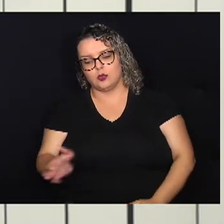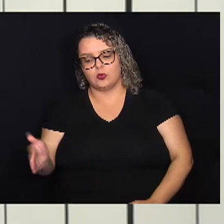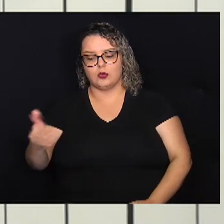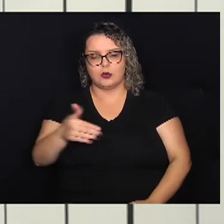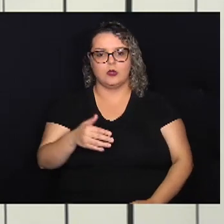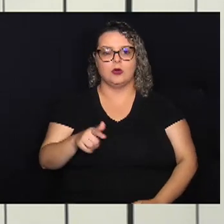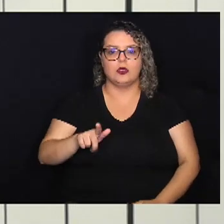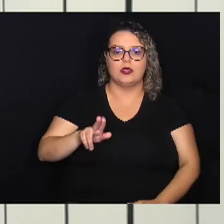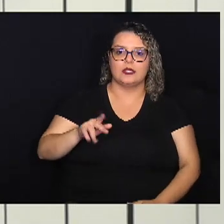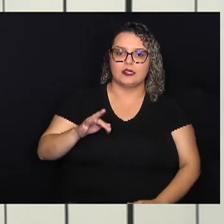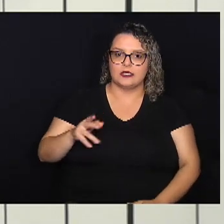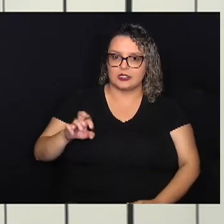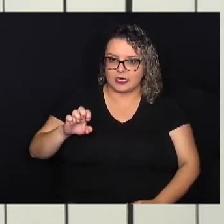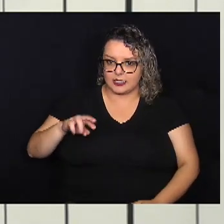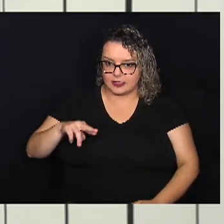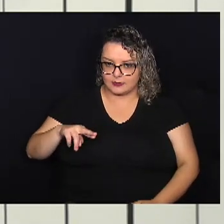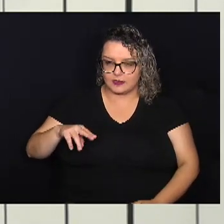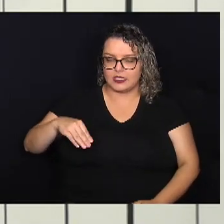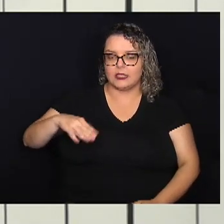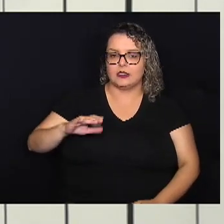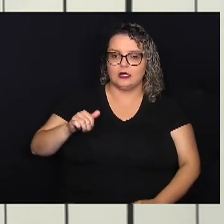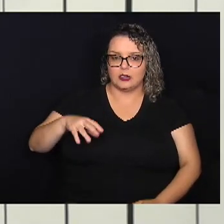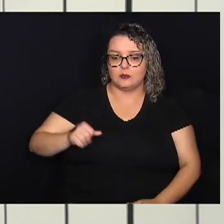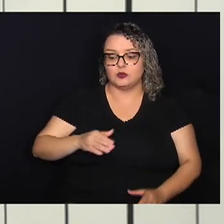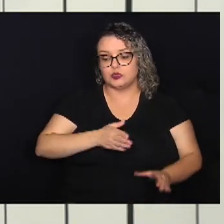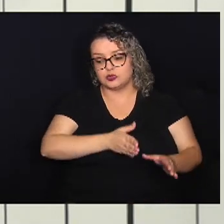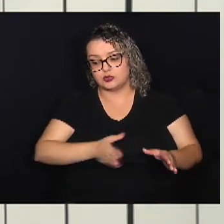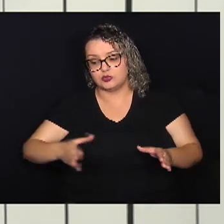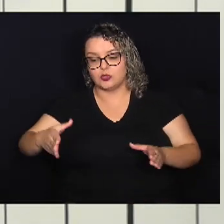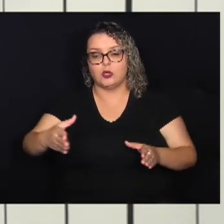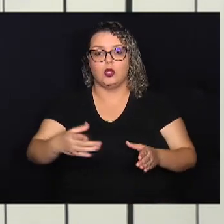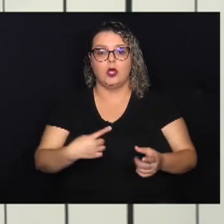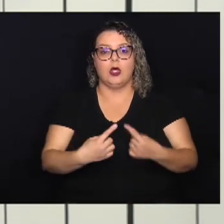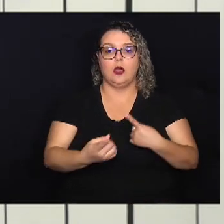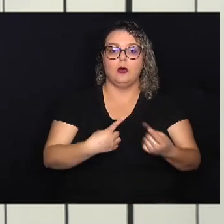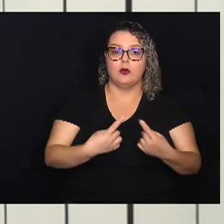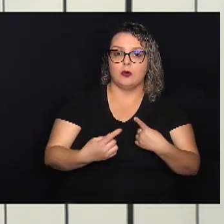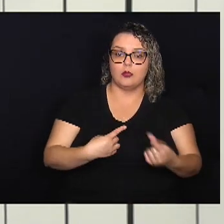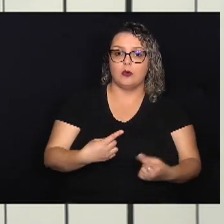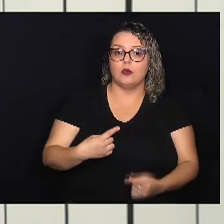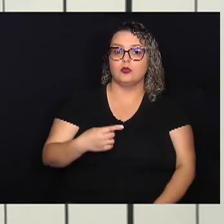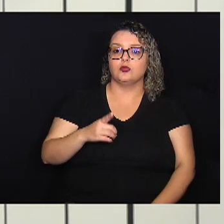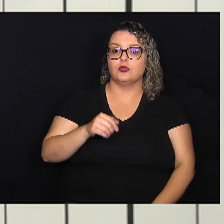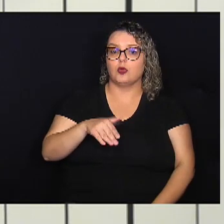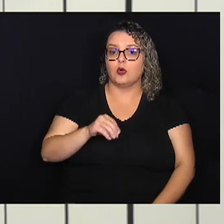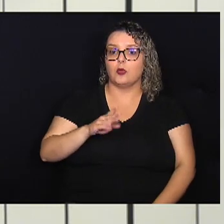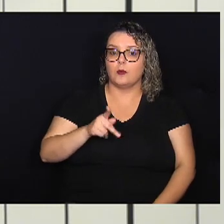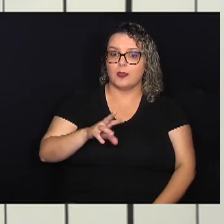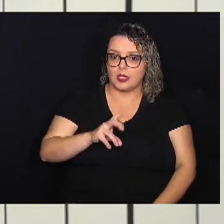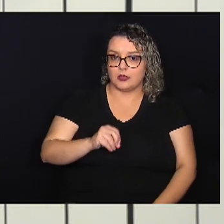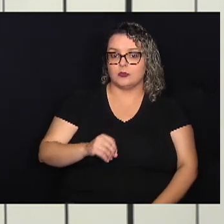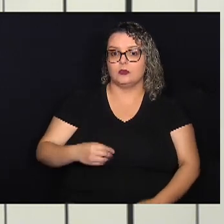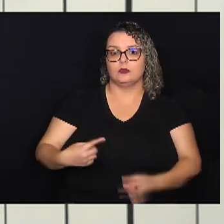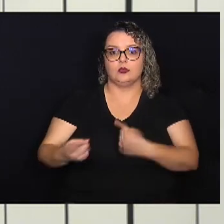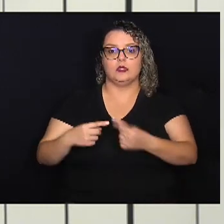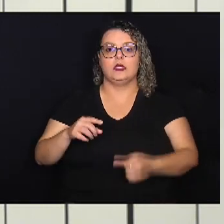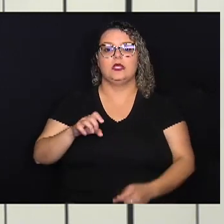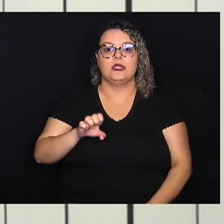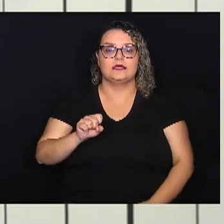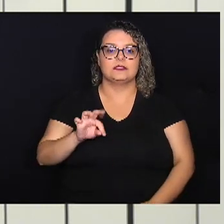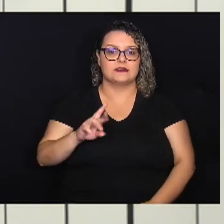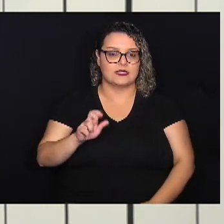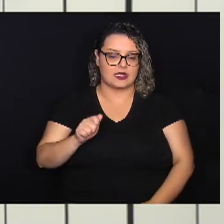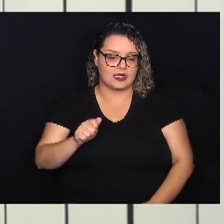Guilherme Campos, marginal da rodovia Dom Pedro I, seguindo pelas vias Armando Strazacapa,